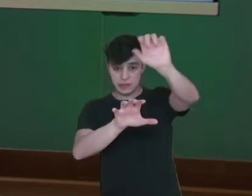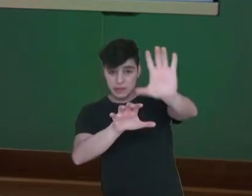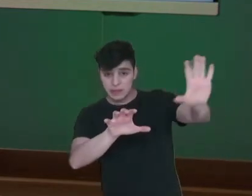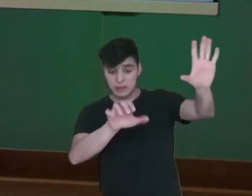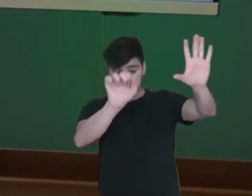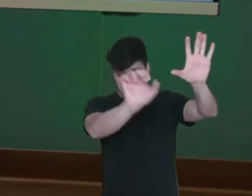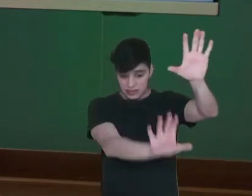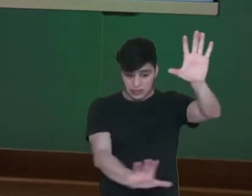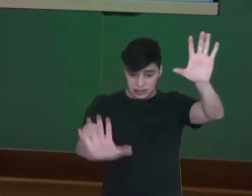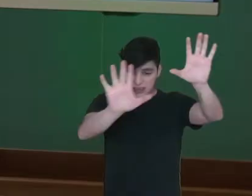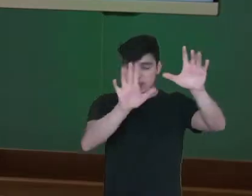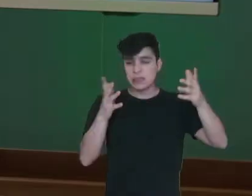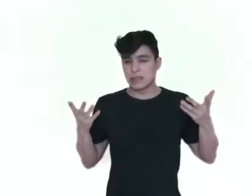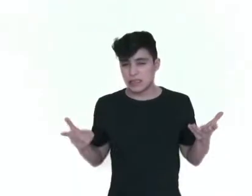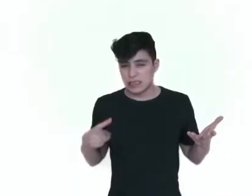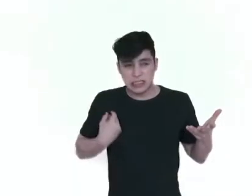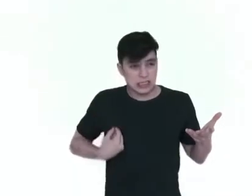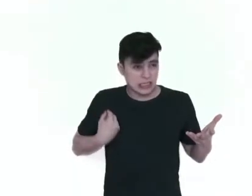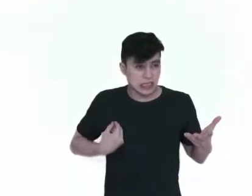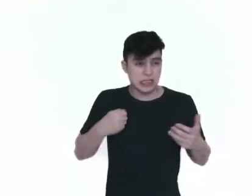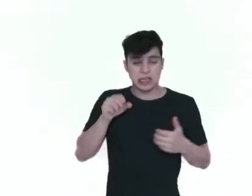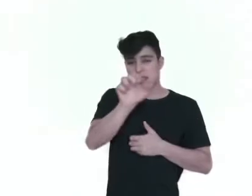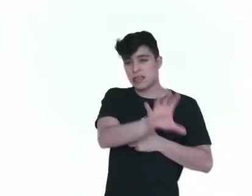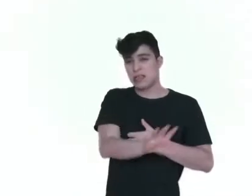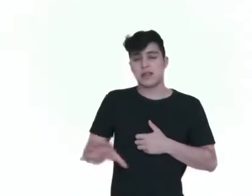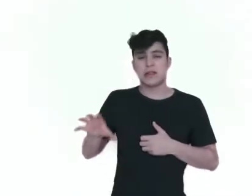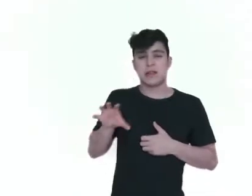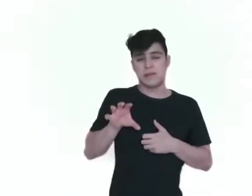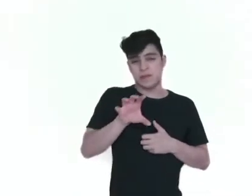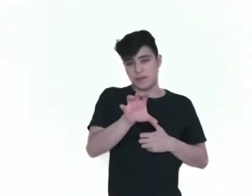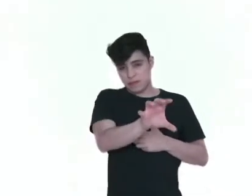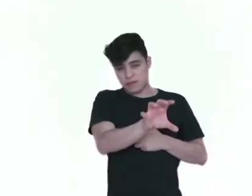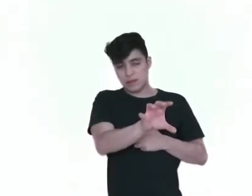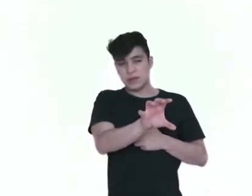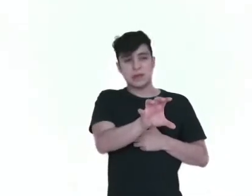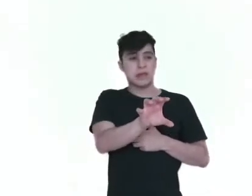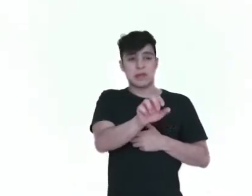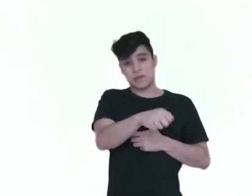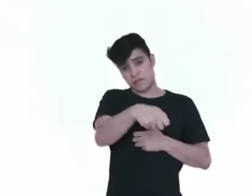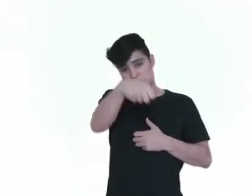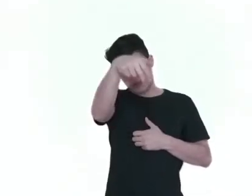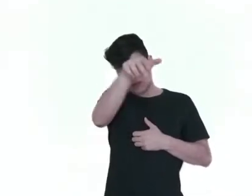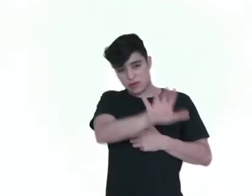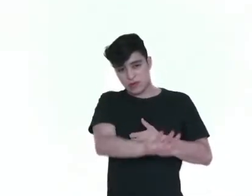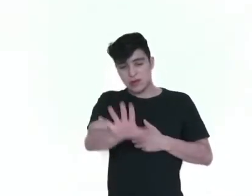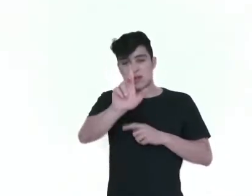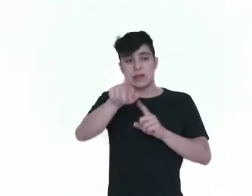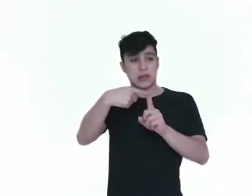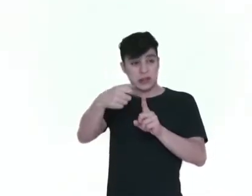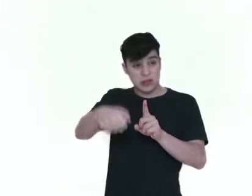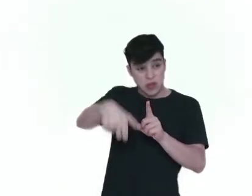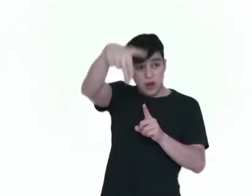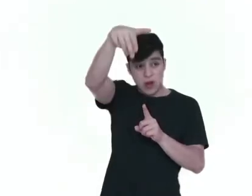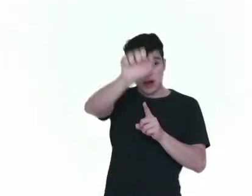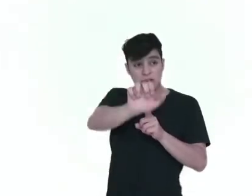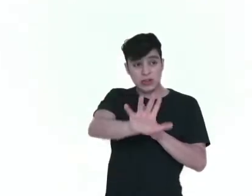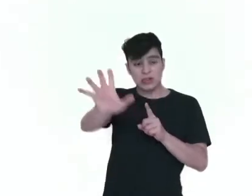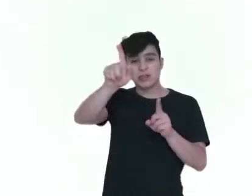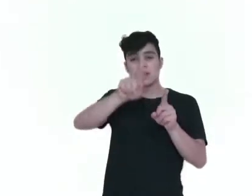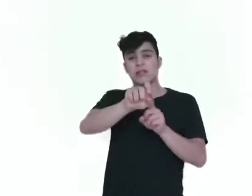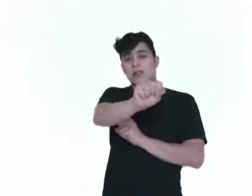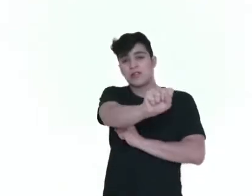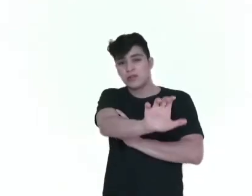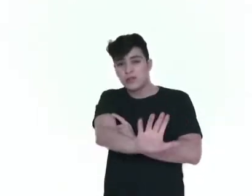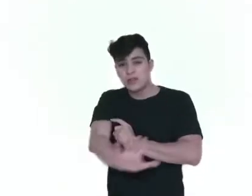brasileiro. Abrange, então, regiões centro-oeste, nordeste, norte e sudeste. Vejam que ele